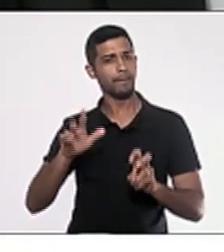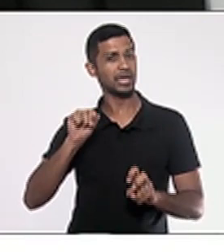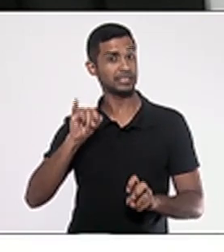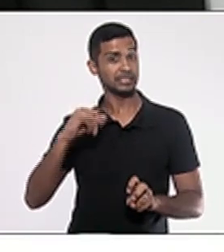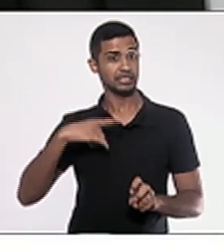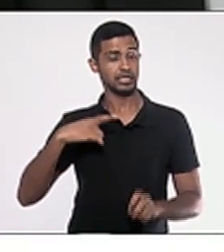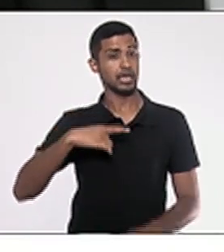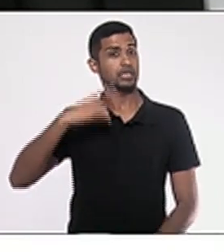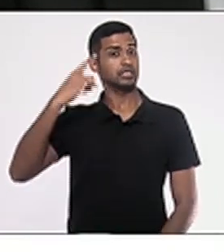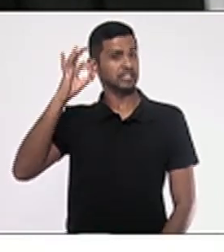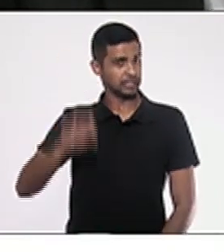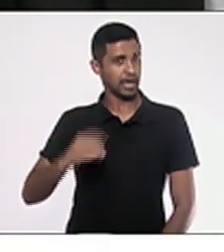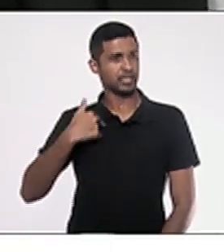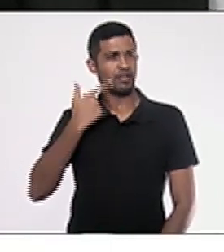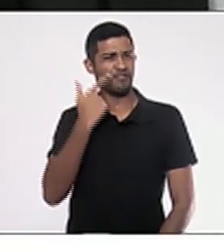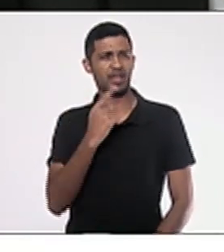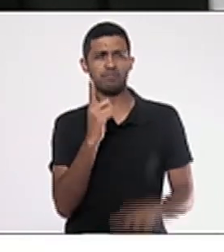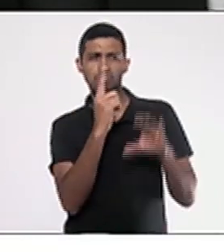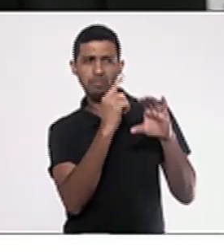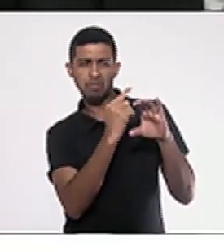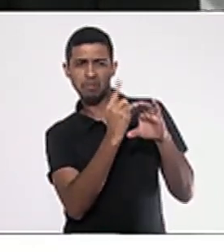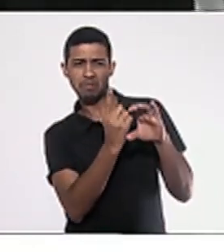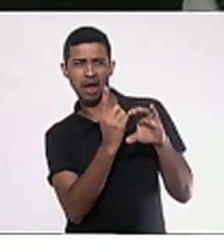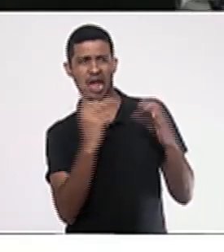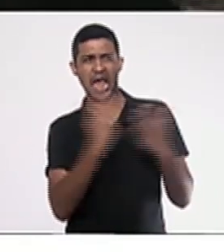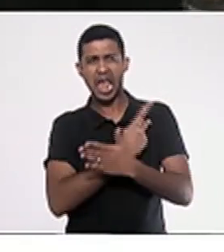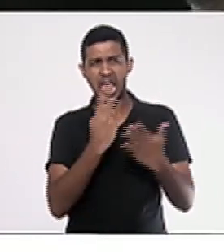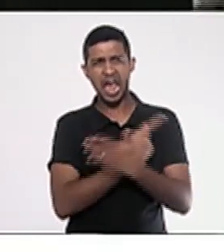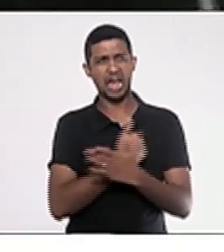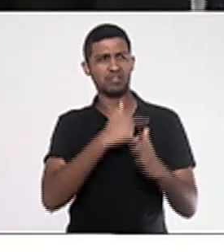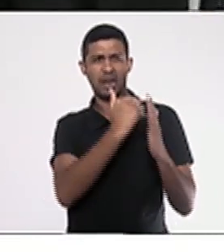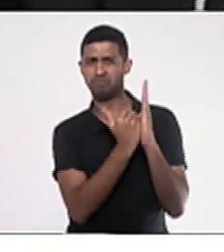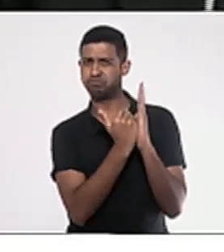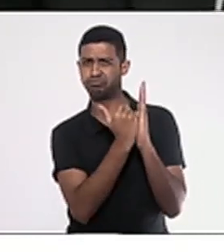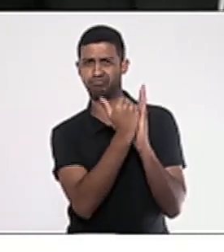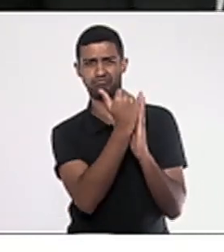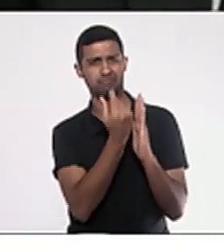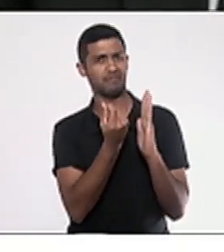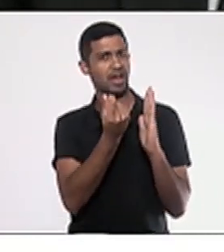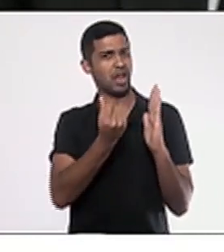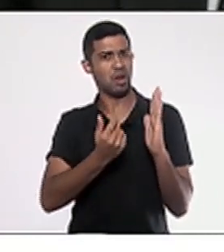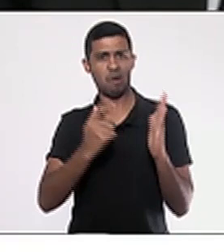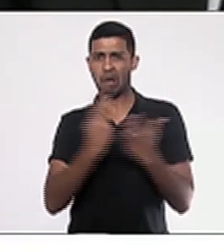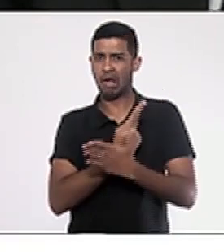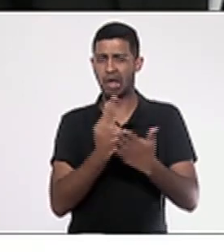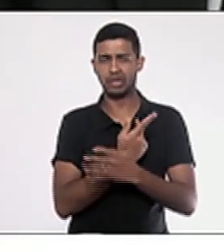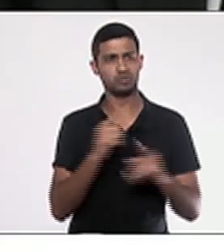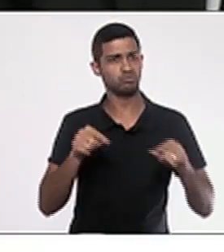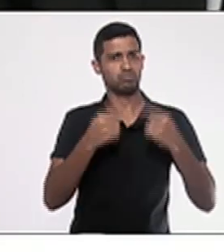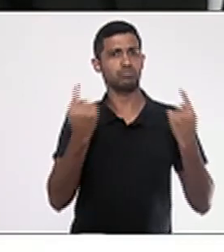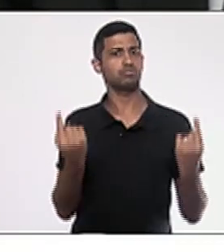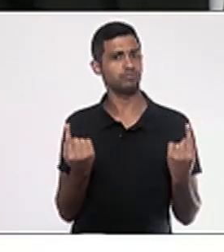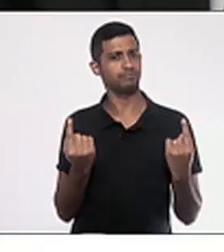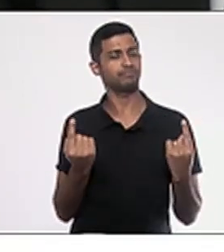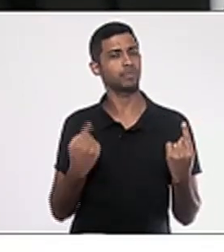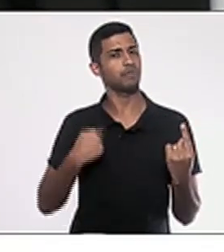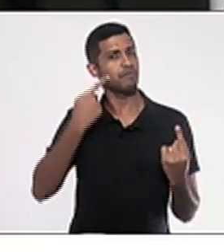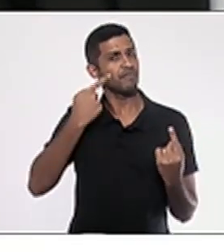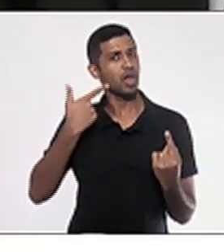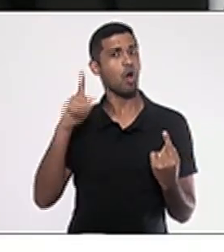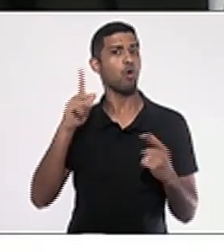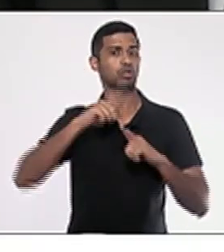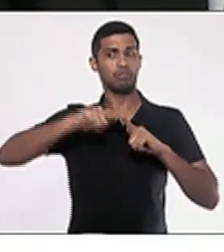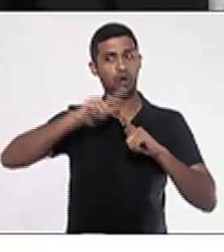que esse hidrômetro não é adequado, que está cobrando em valores superiores ao devido, aí outros problemas